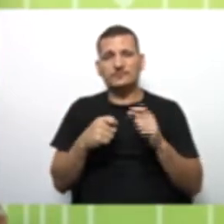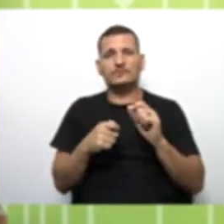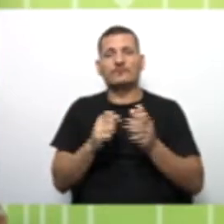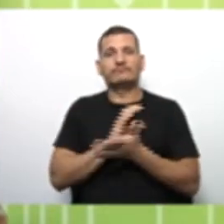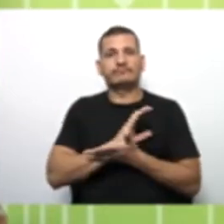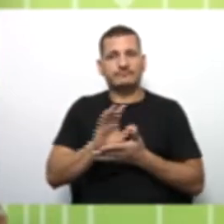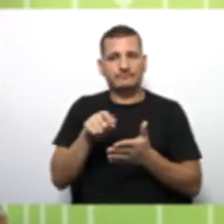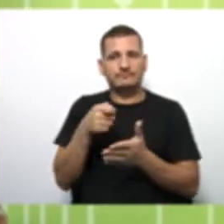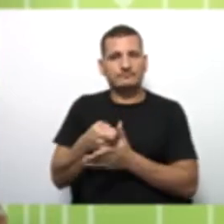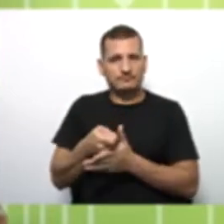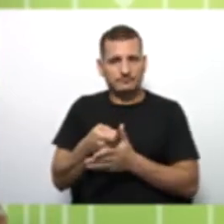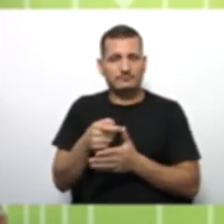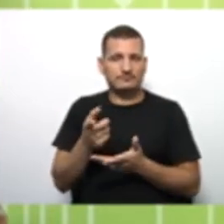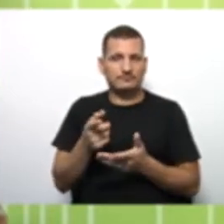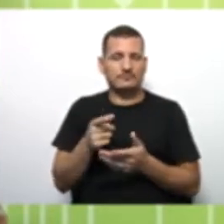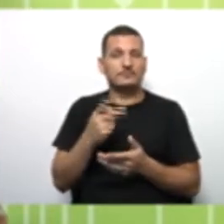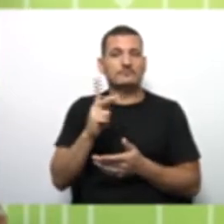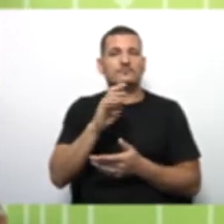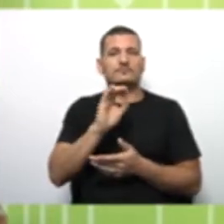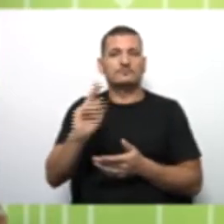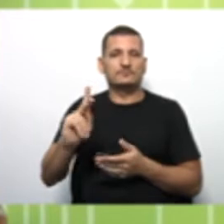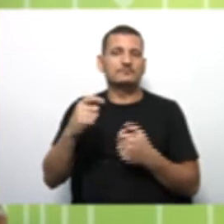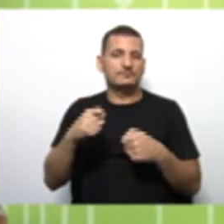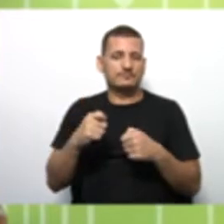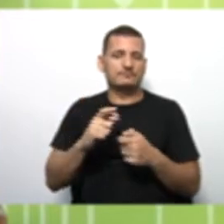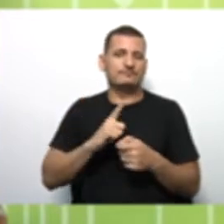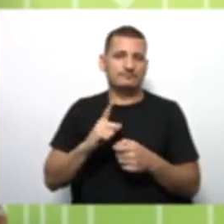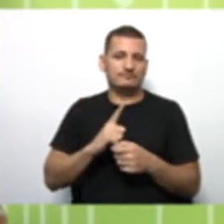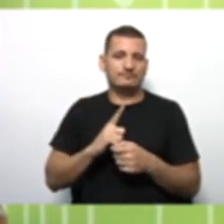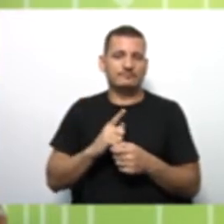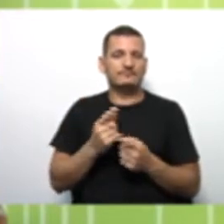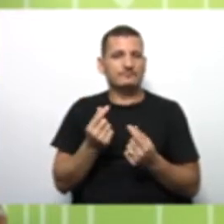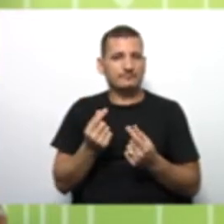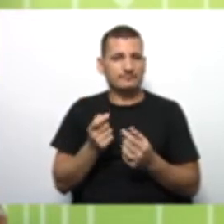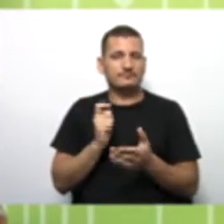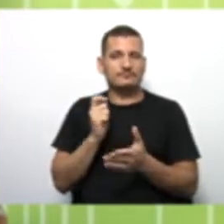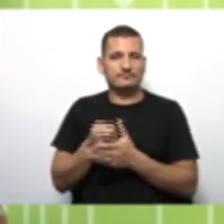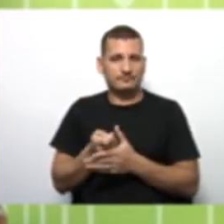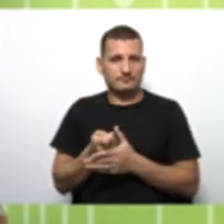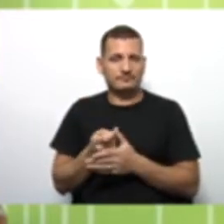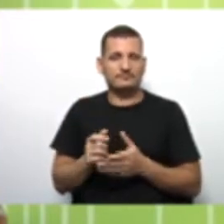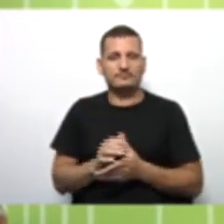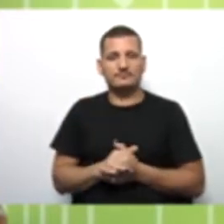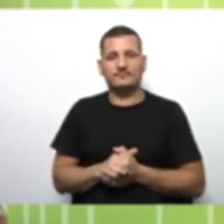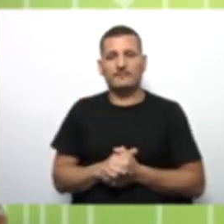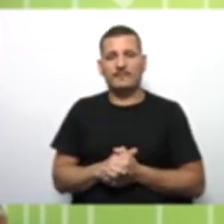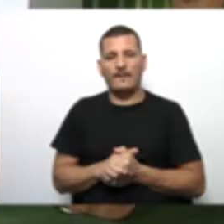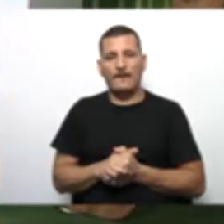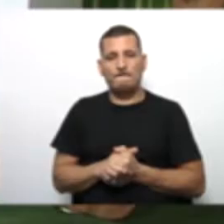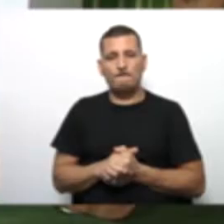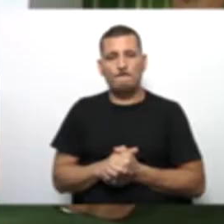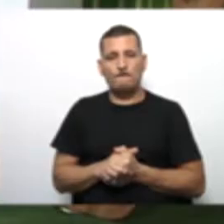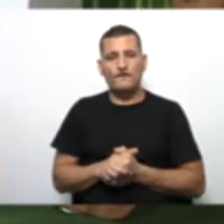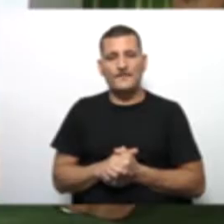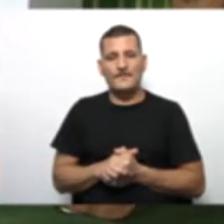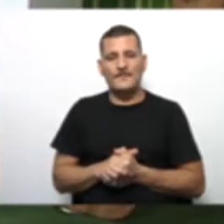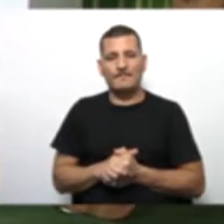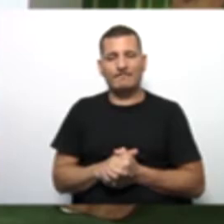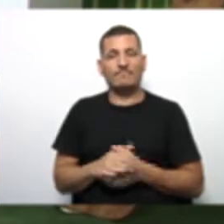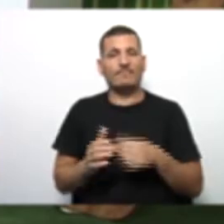investimento, né? E é algo que sua cooperativa tem que estar preparada financeiramente para poder bancar isso. Professor Saulo, o que eu